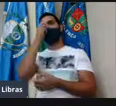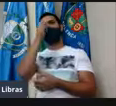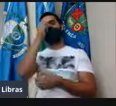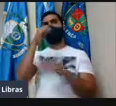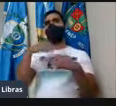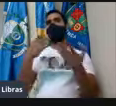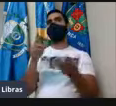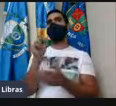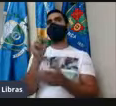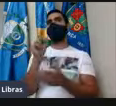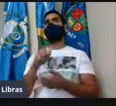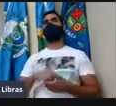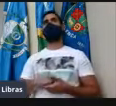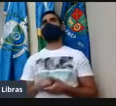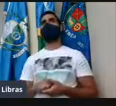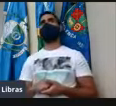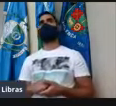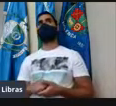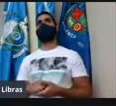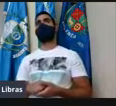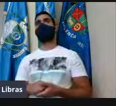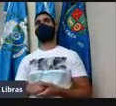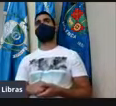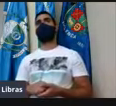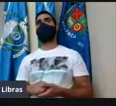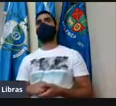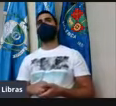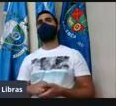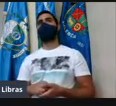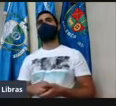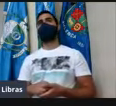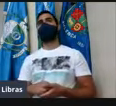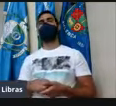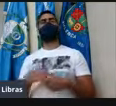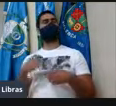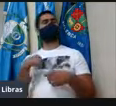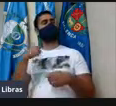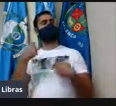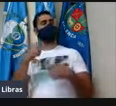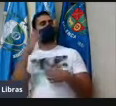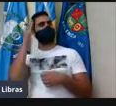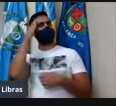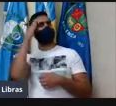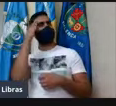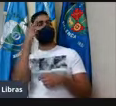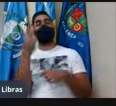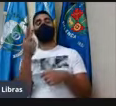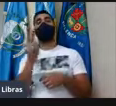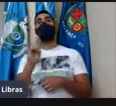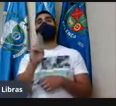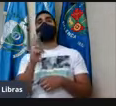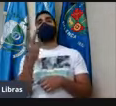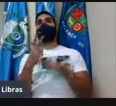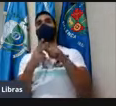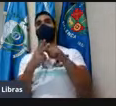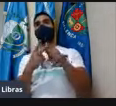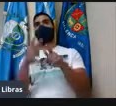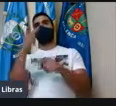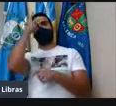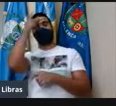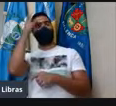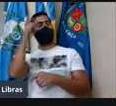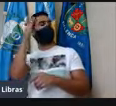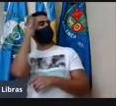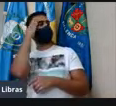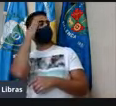dinheiro? Vereador, eu tenho que saber quais são as servidoras para poder te responder. Ah, tem que saber os nomes. Sim. Você não sabe me